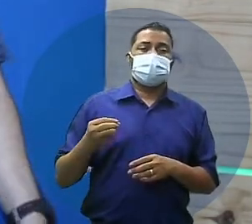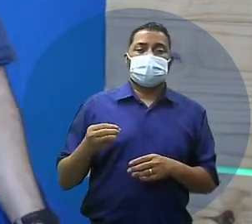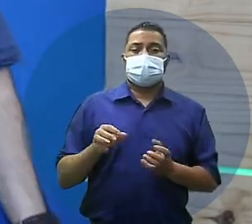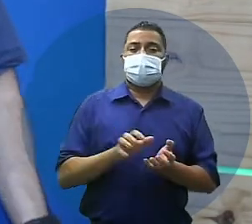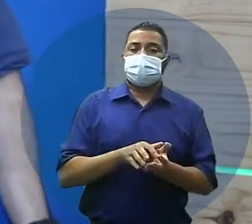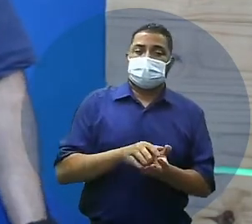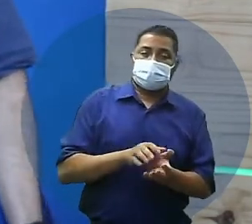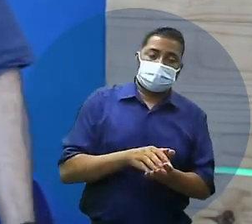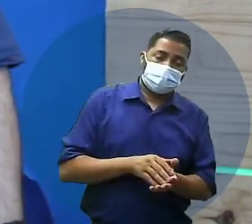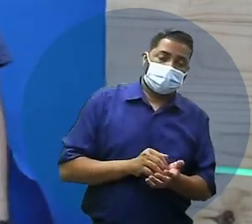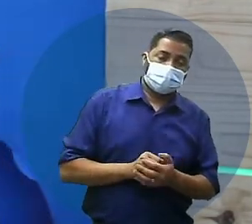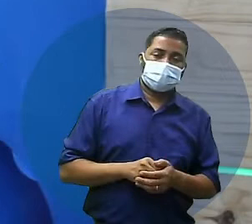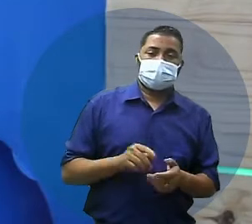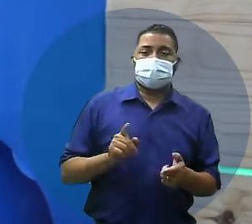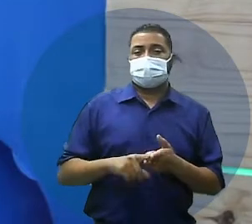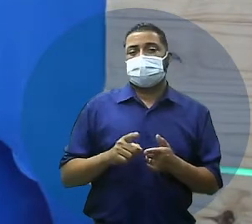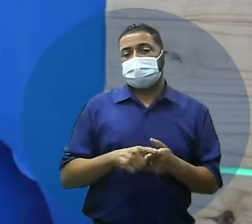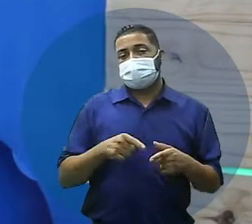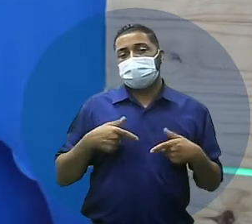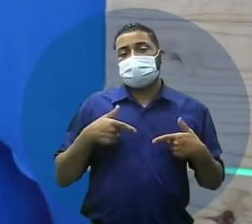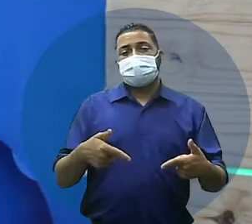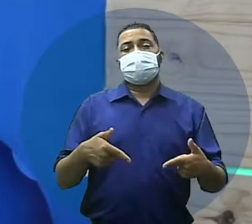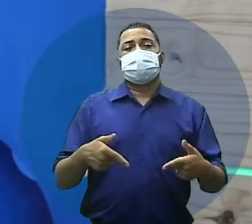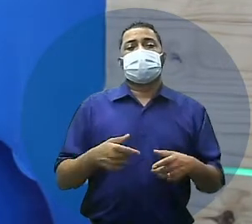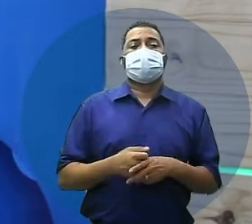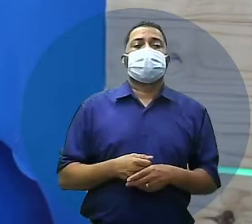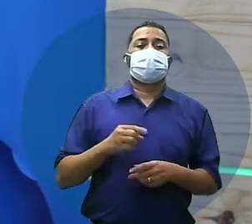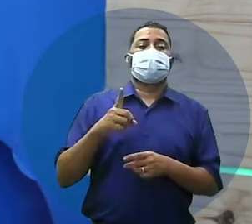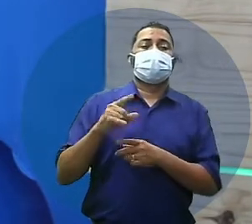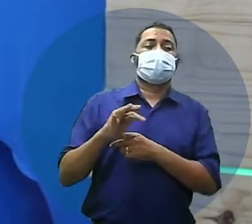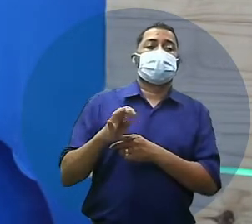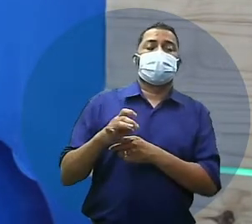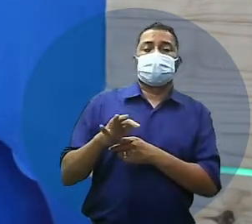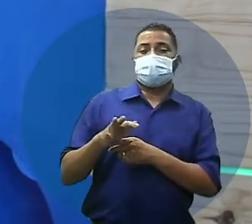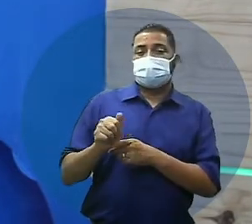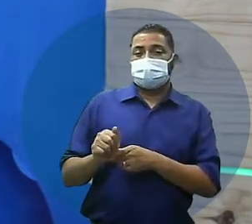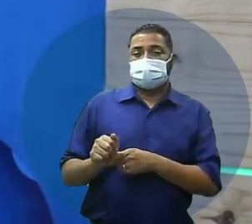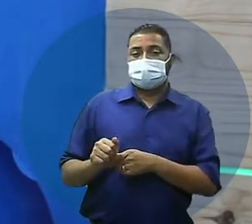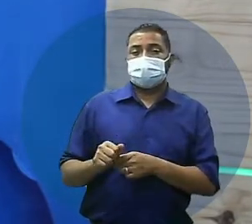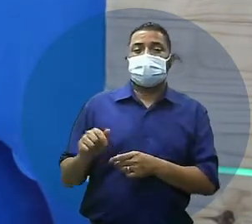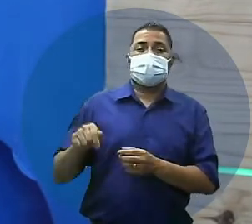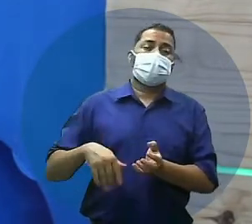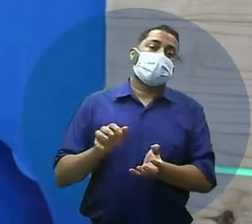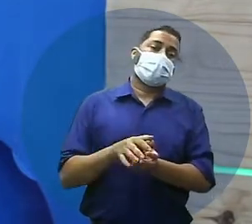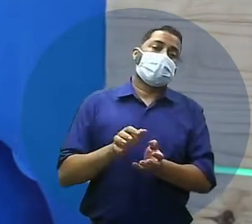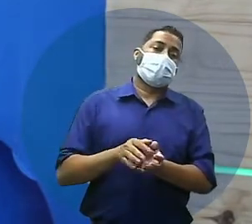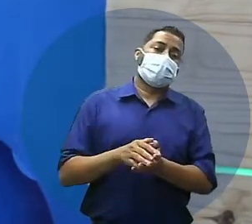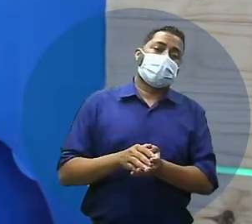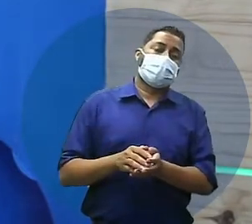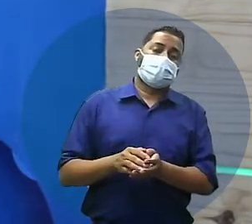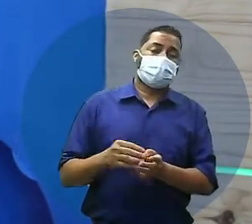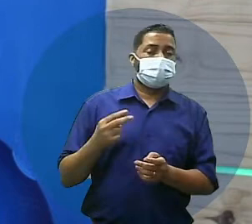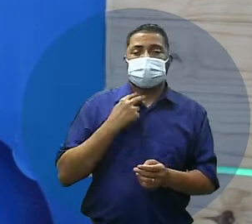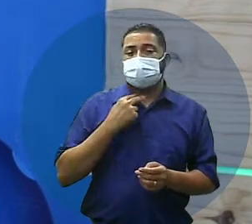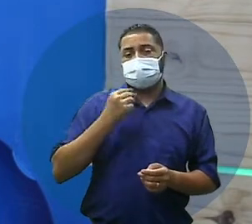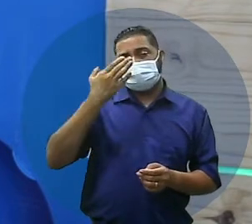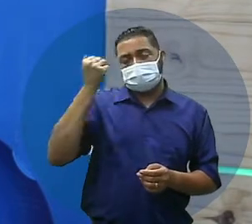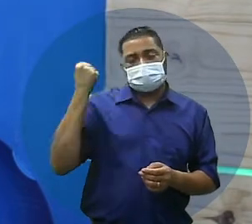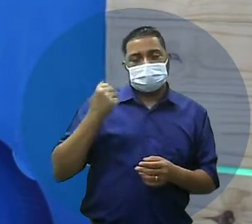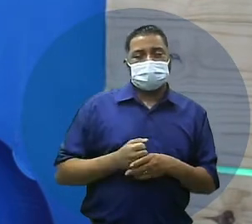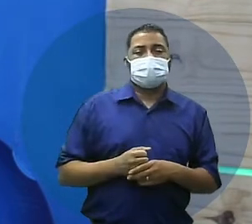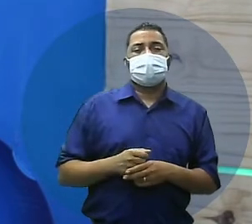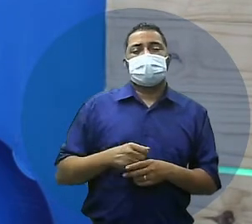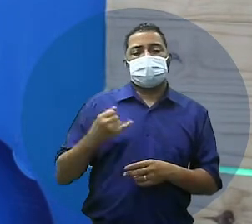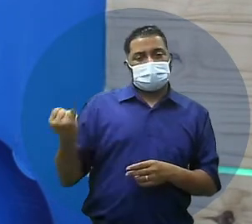da história de luta contra a ditadura dentro do estado de Pernambuco, não podemos negar a